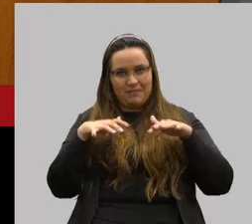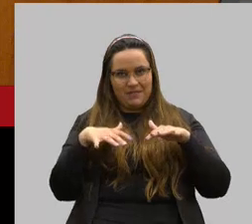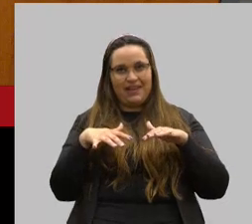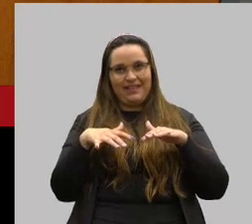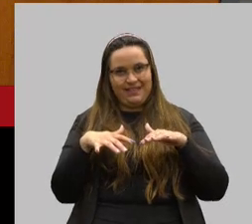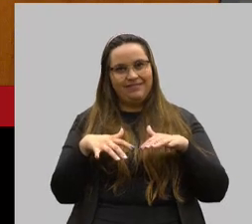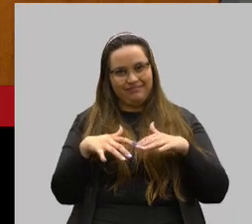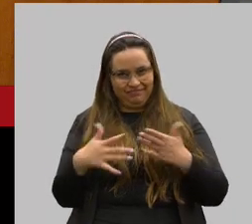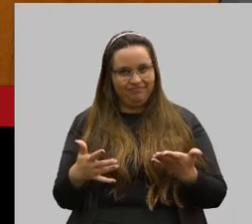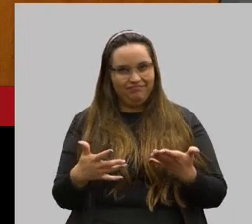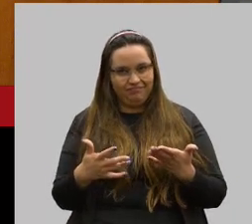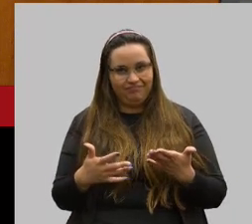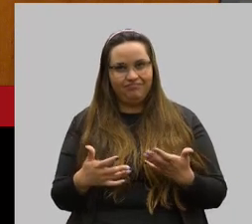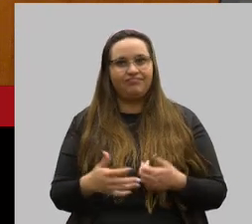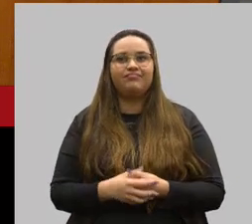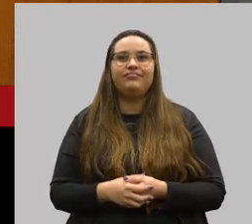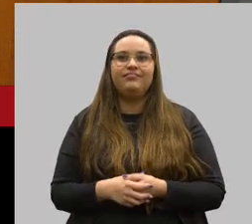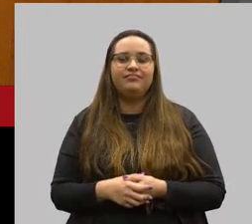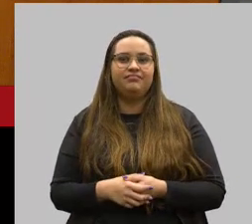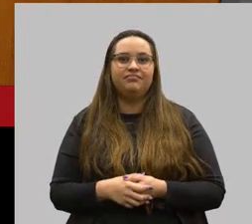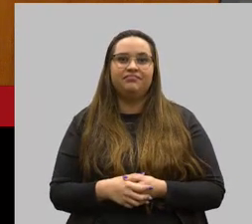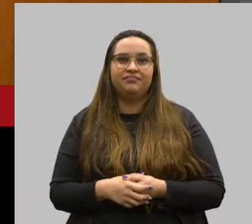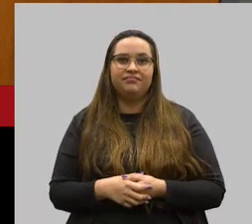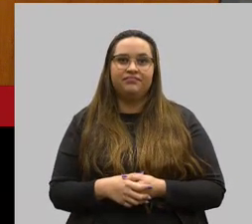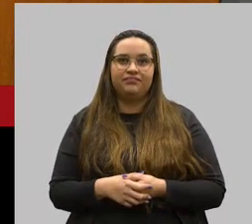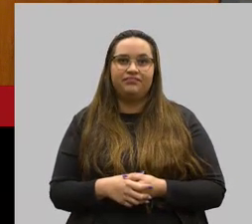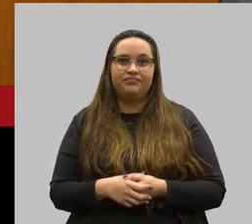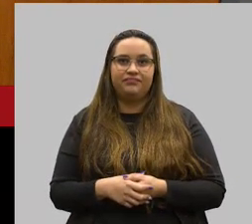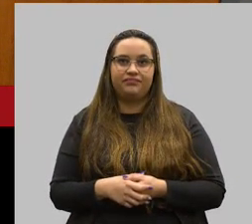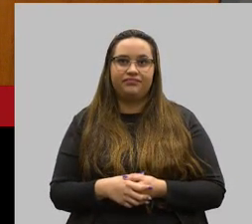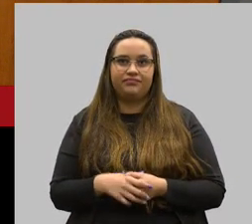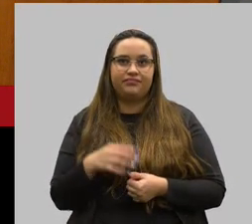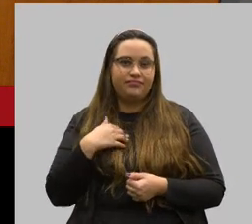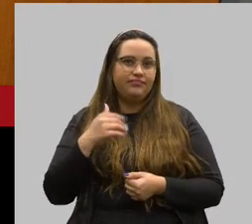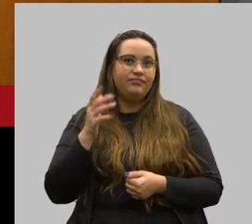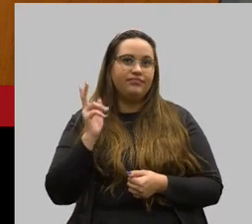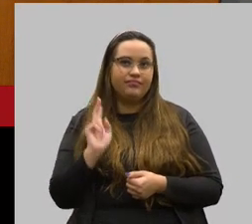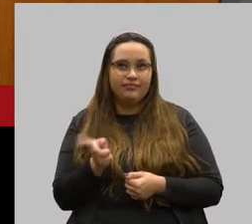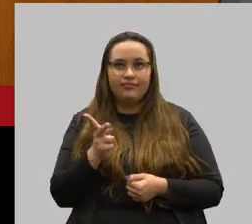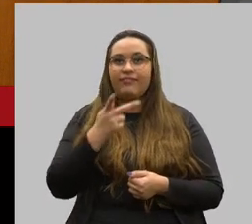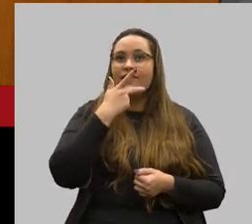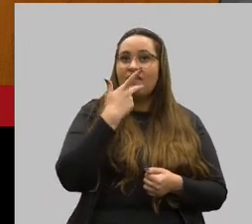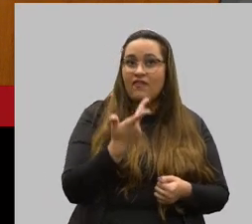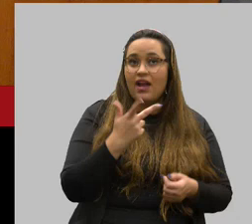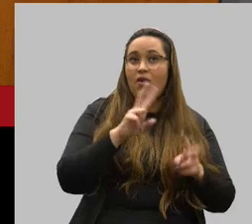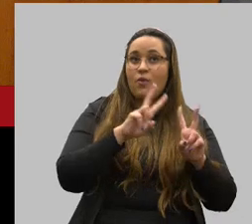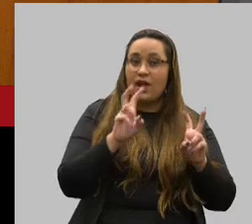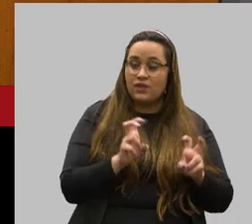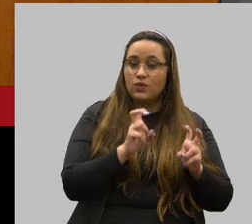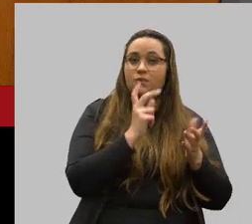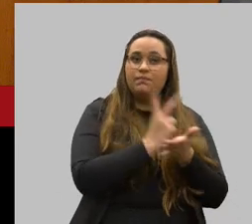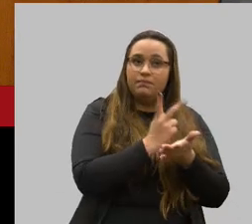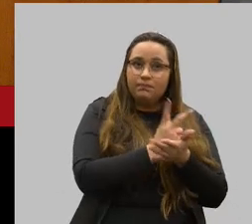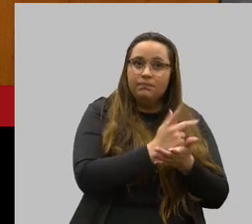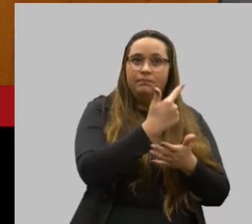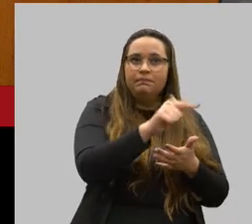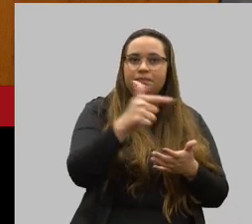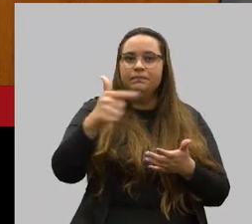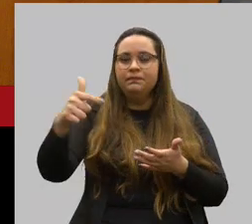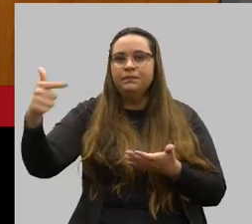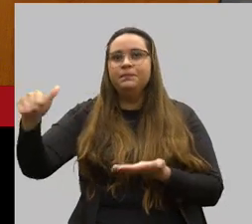Segurança Pública de nada eh mas eu sempre abordo esse assunto em outras com outras secretarias